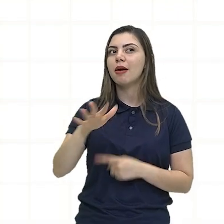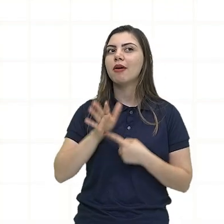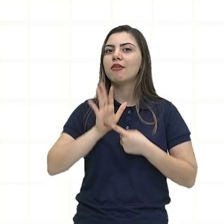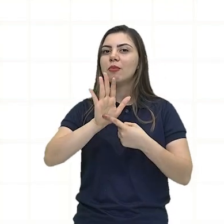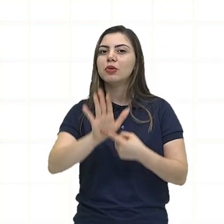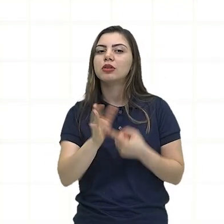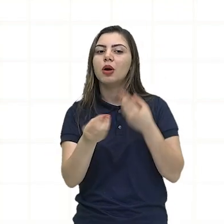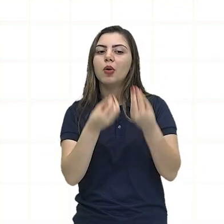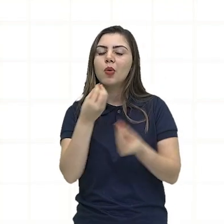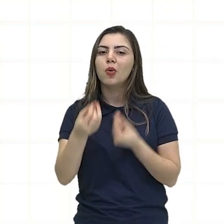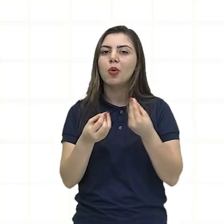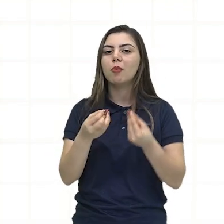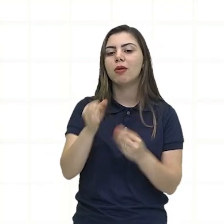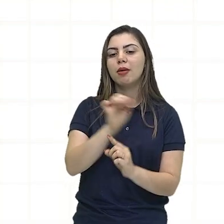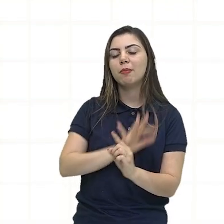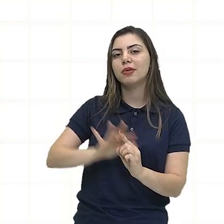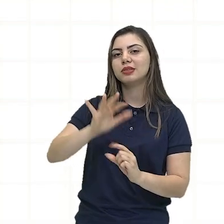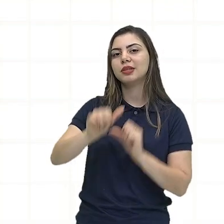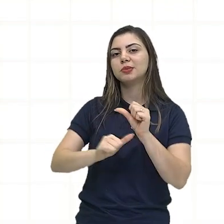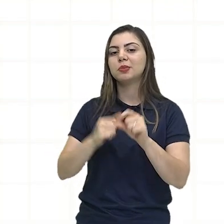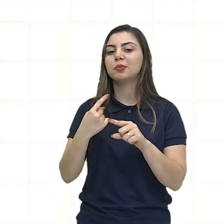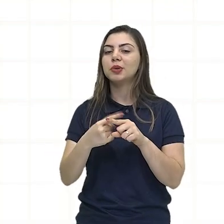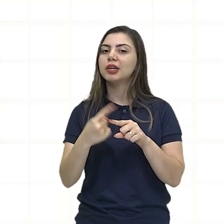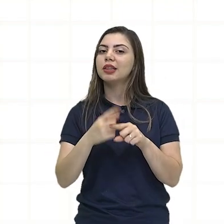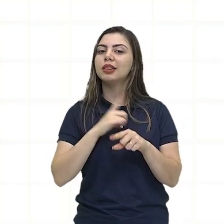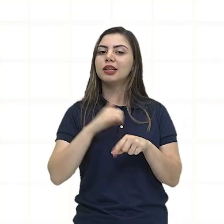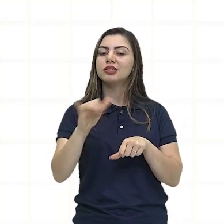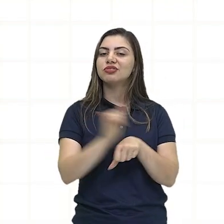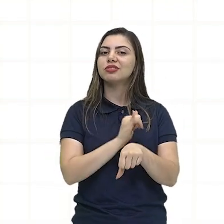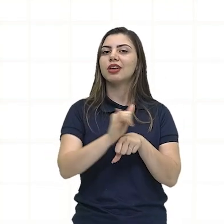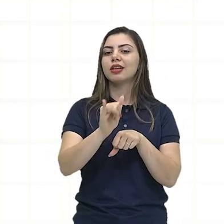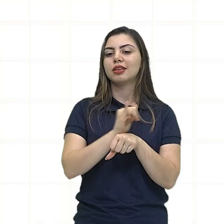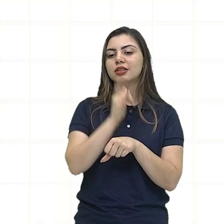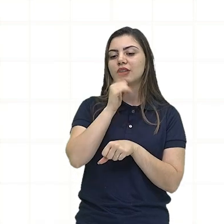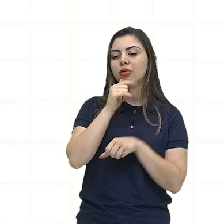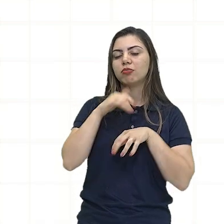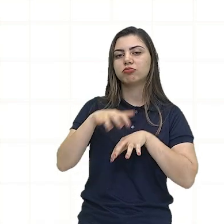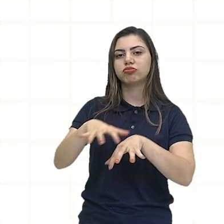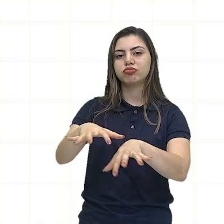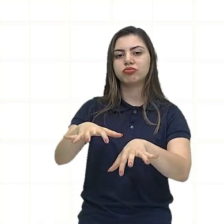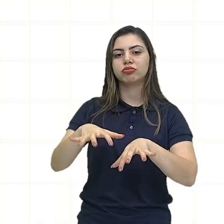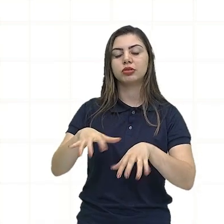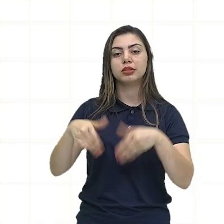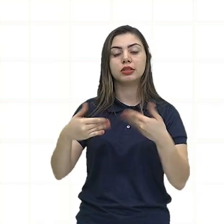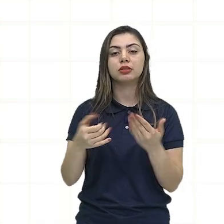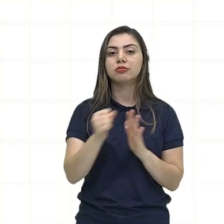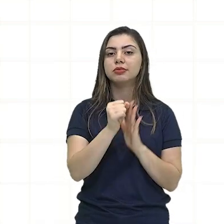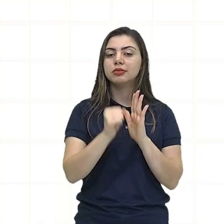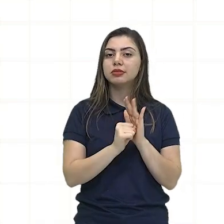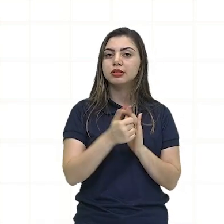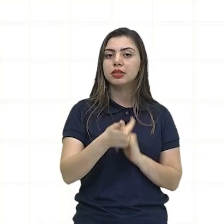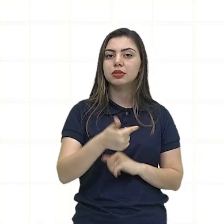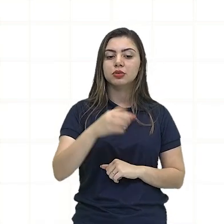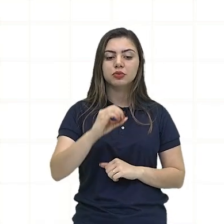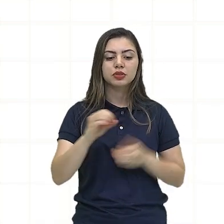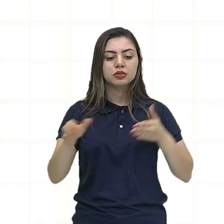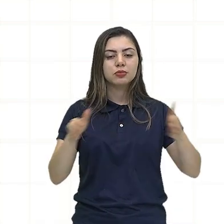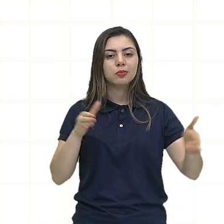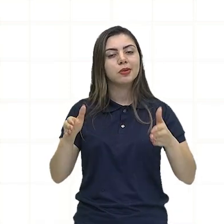a paisagem a partir da presença dessa técnica de irrigação. E o século XX ele foi esse período com